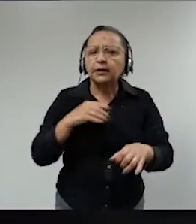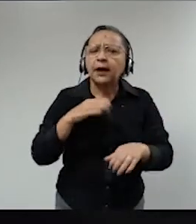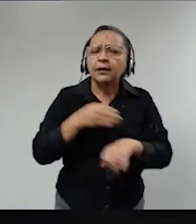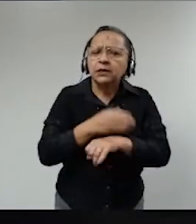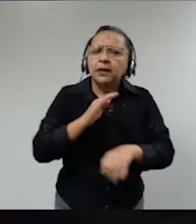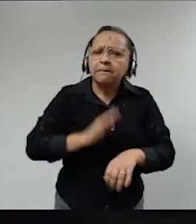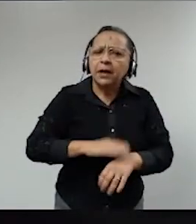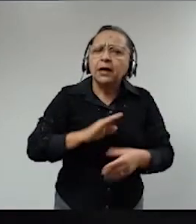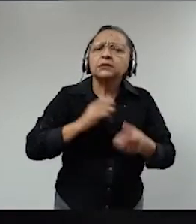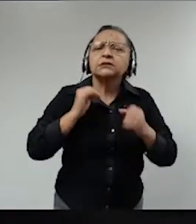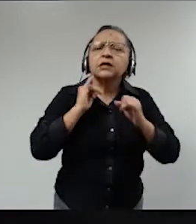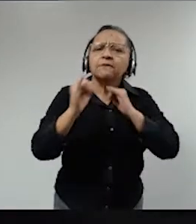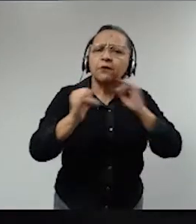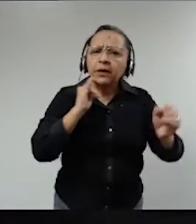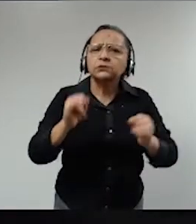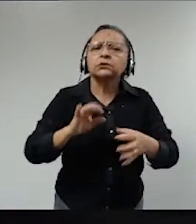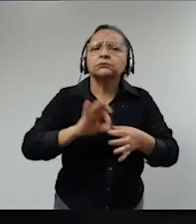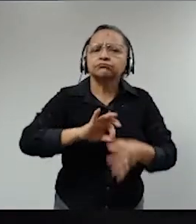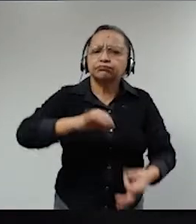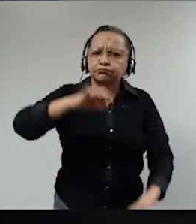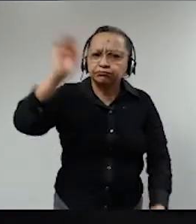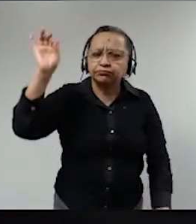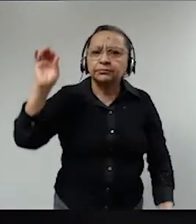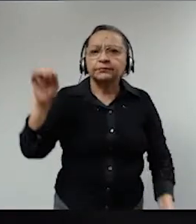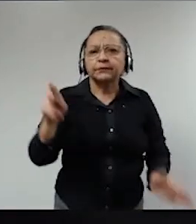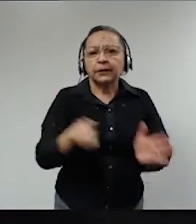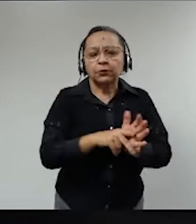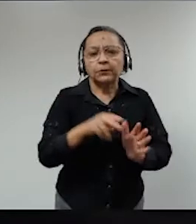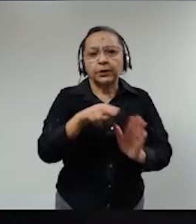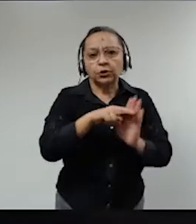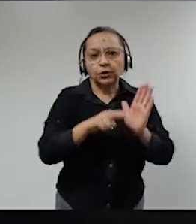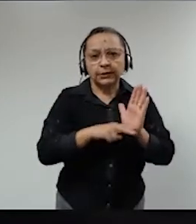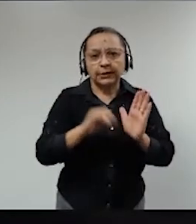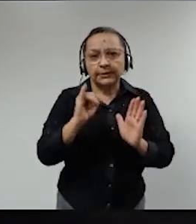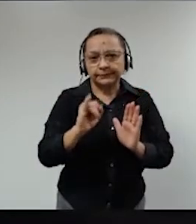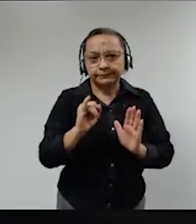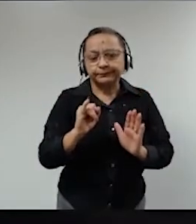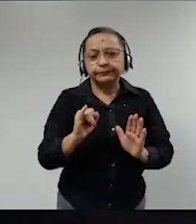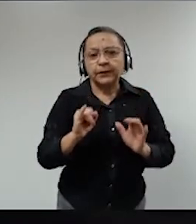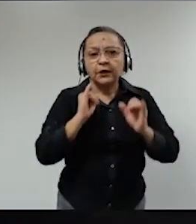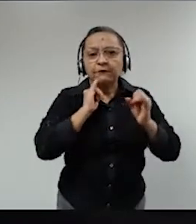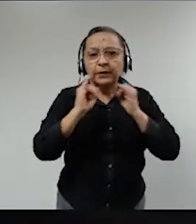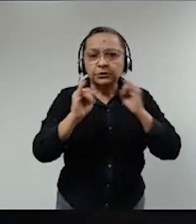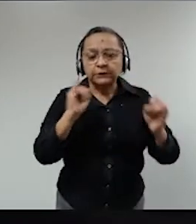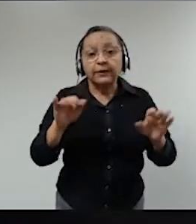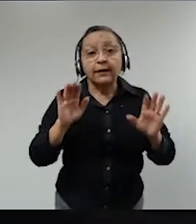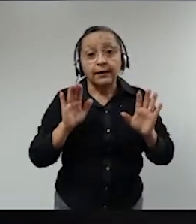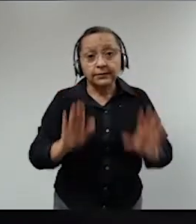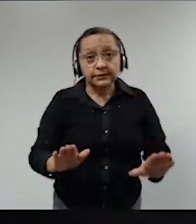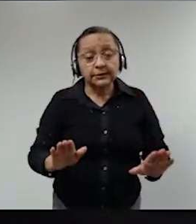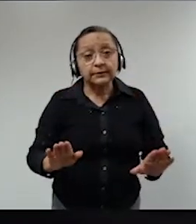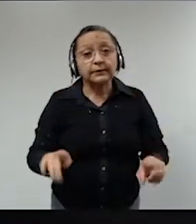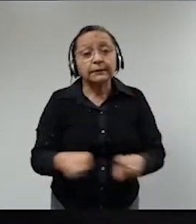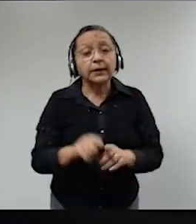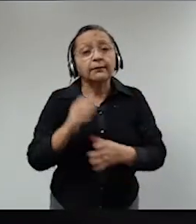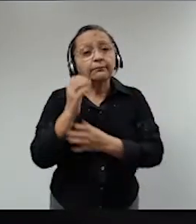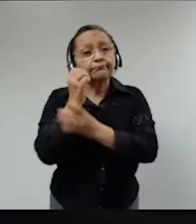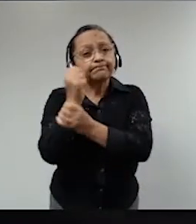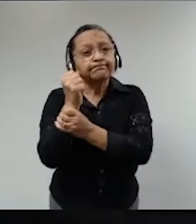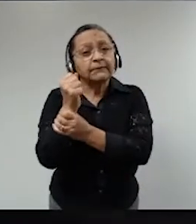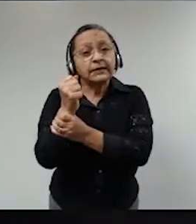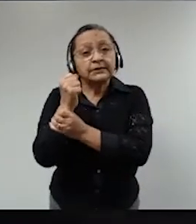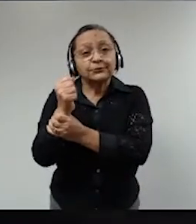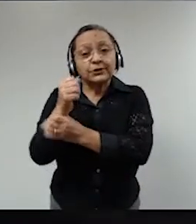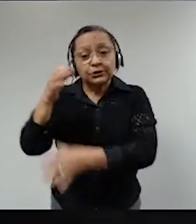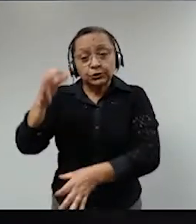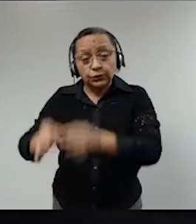que constam da própria nota. Assim, meus caros, garantindo segurança jurídica